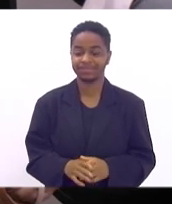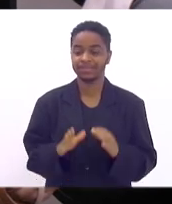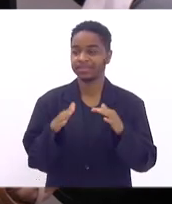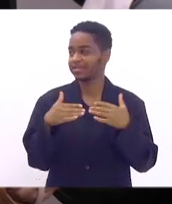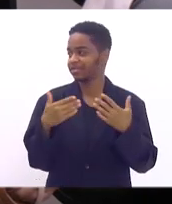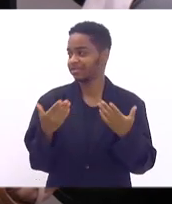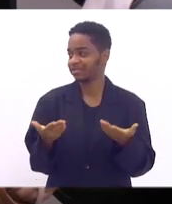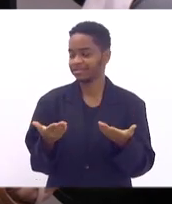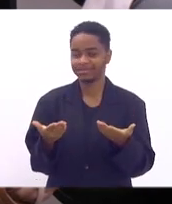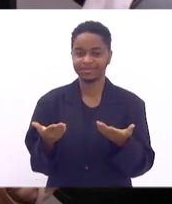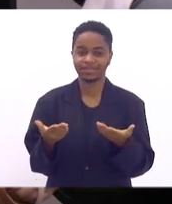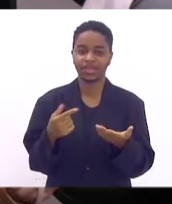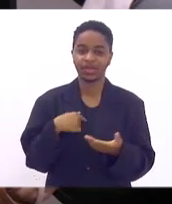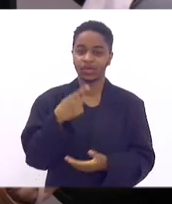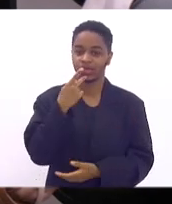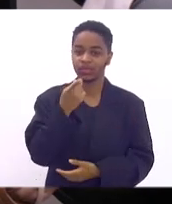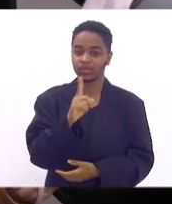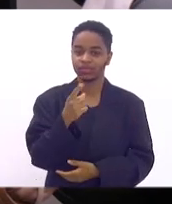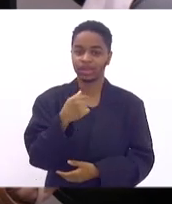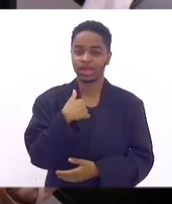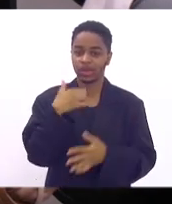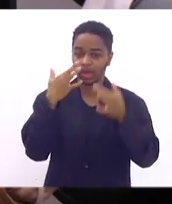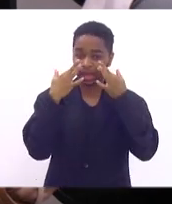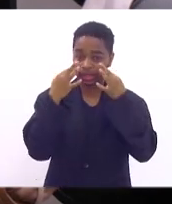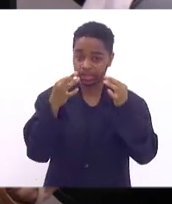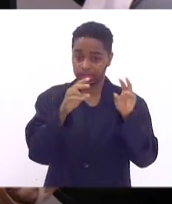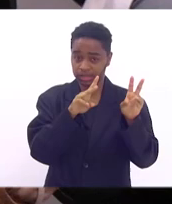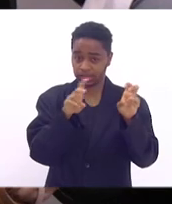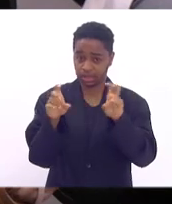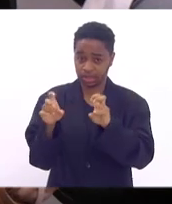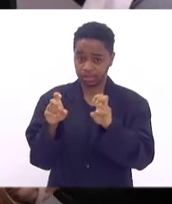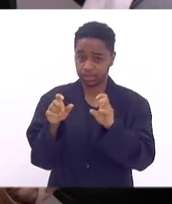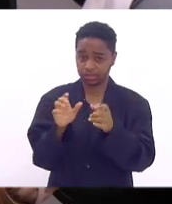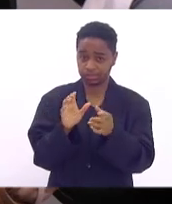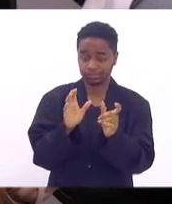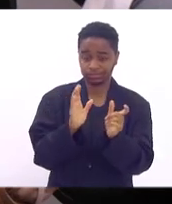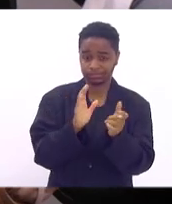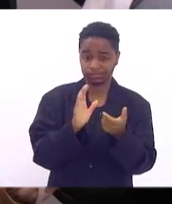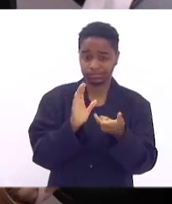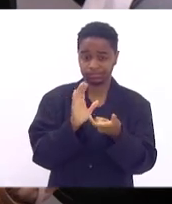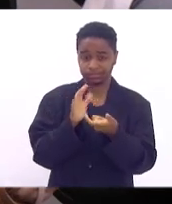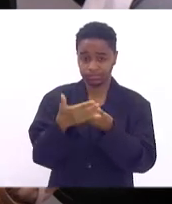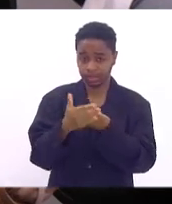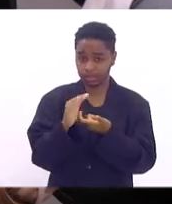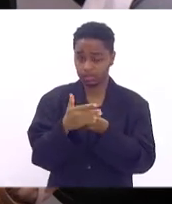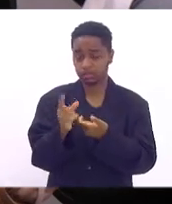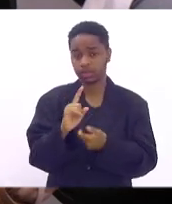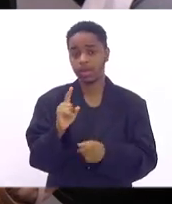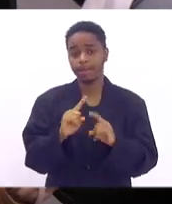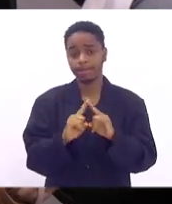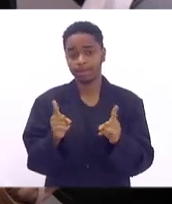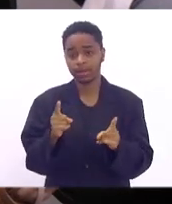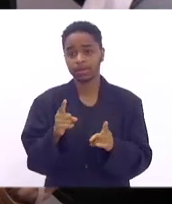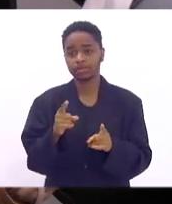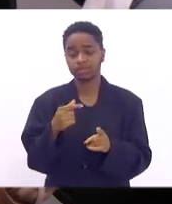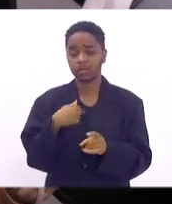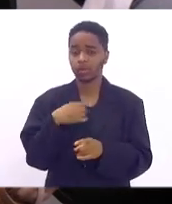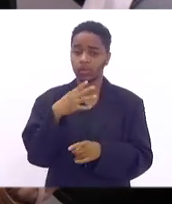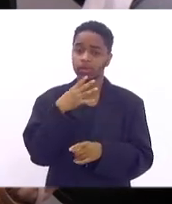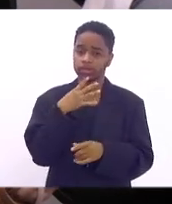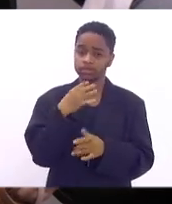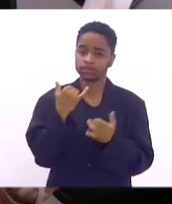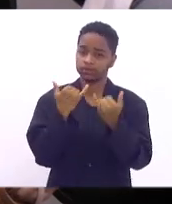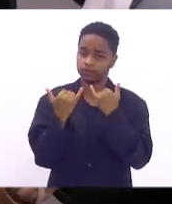então eu não vou dizer que eu fiquei atenta às questões tecnológicas, mas eu tenho acesso ao mínimo de